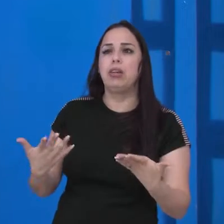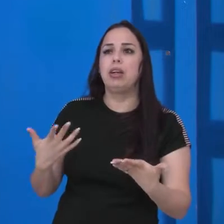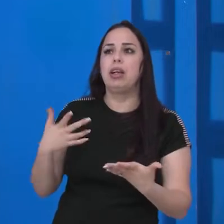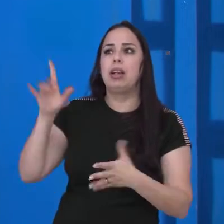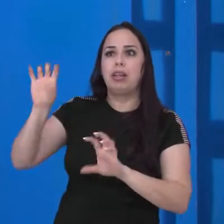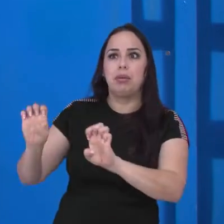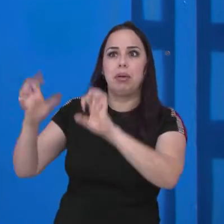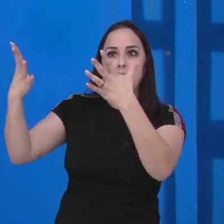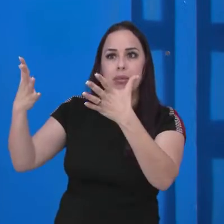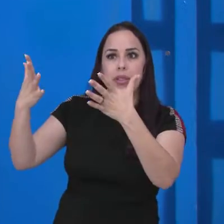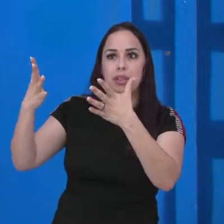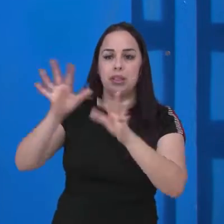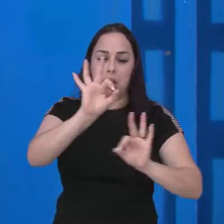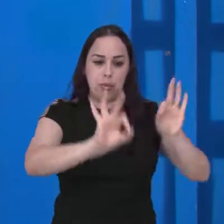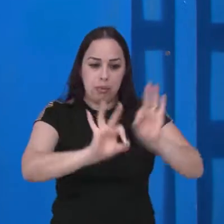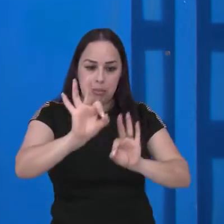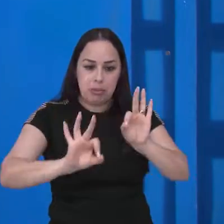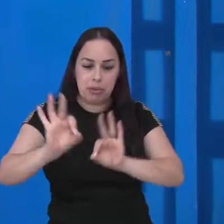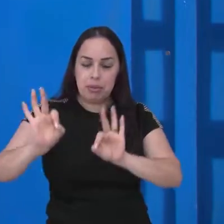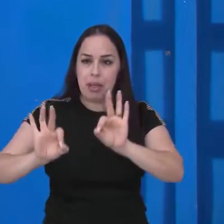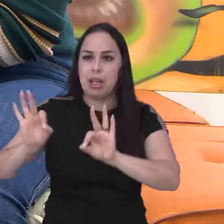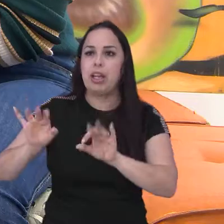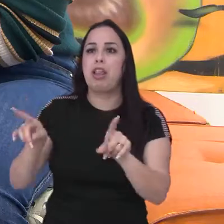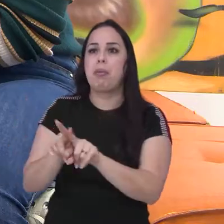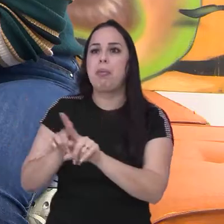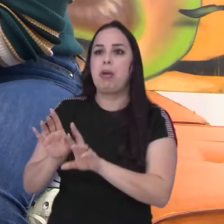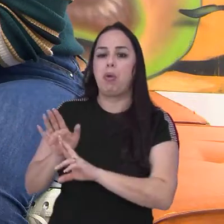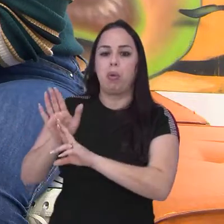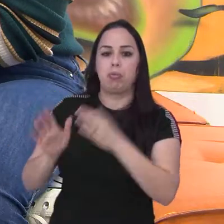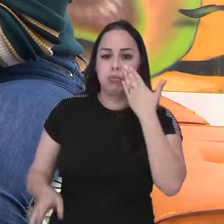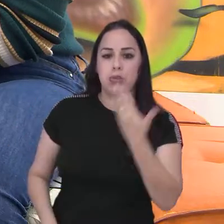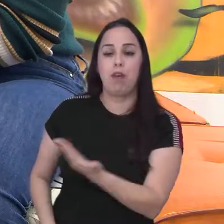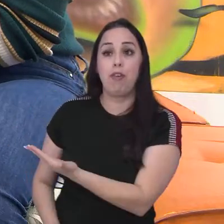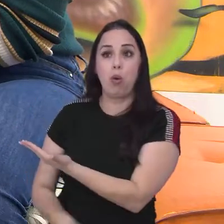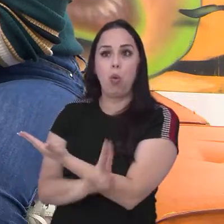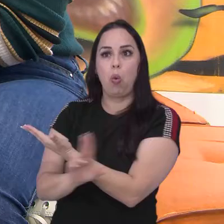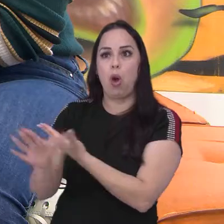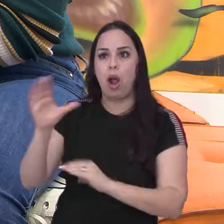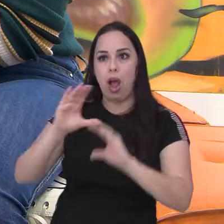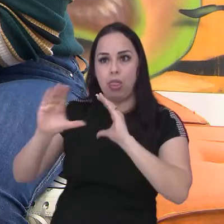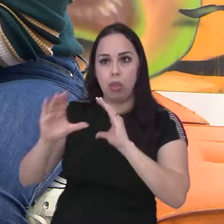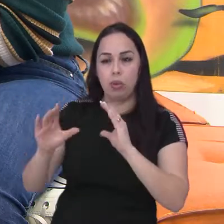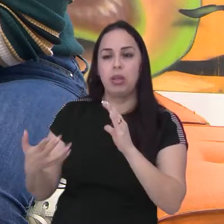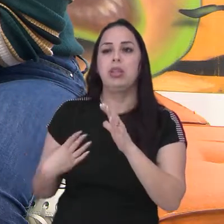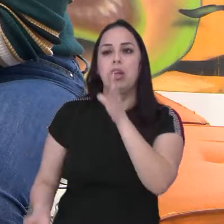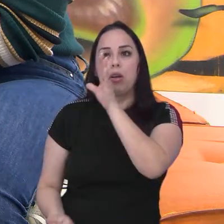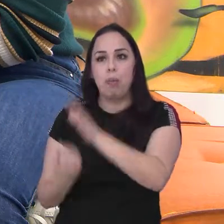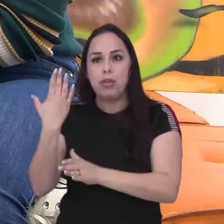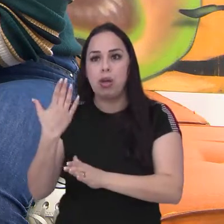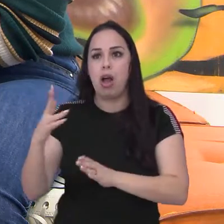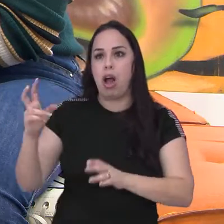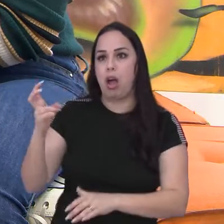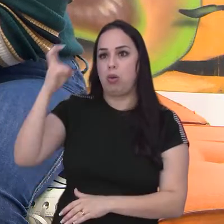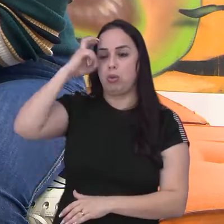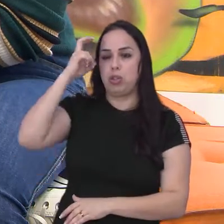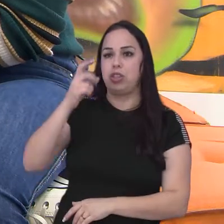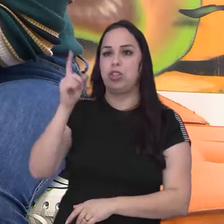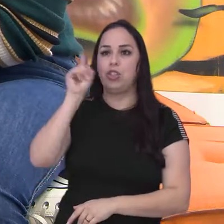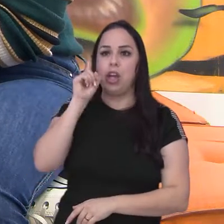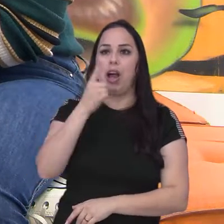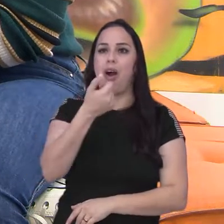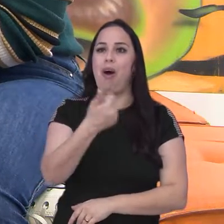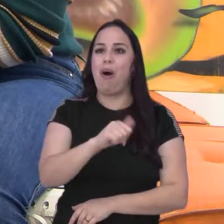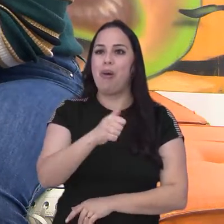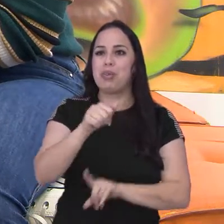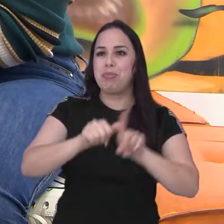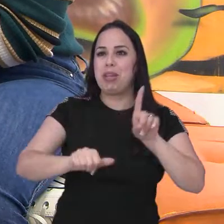Quem organizou a festa foi a Cindy Campbell e quem foi a atração da festa foi o Kool Herc. Então, assim, o nascimento da cultura foi nesse dia 11